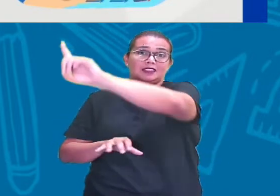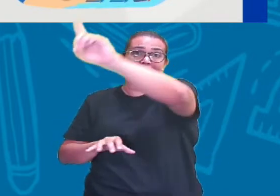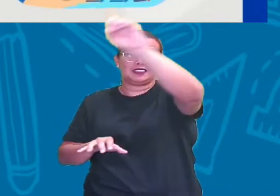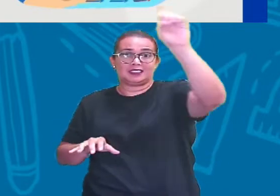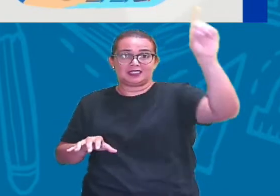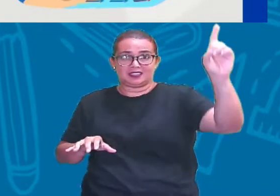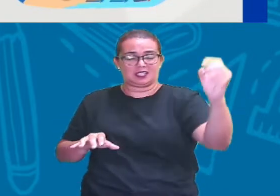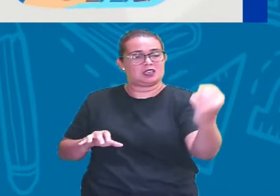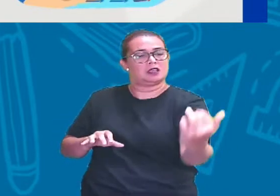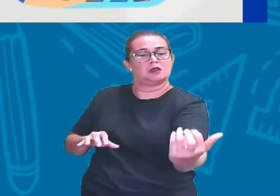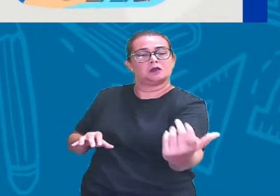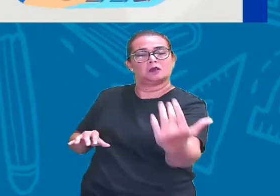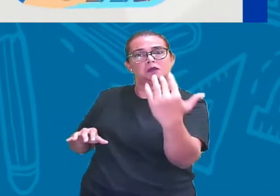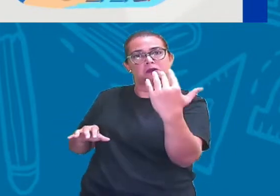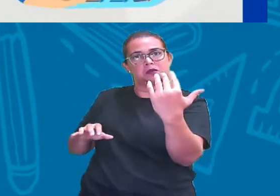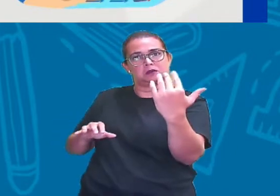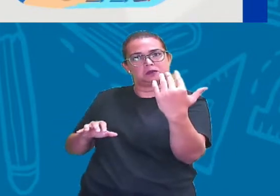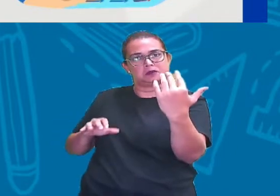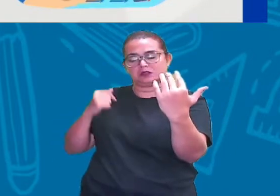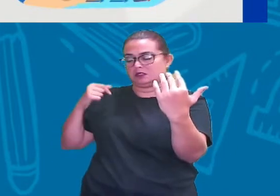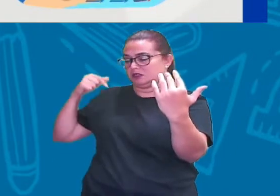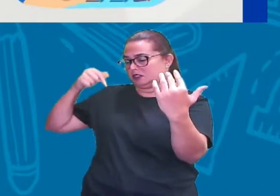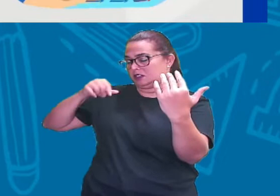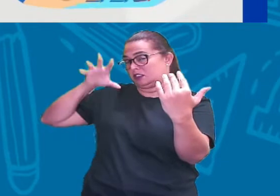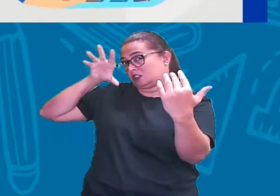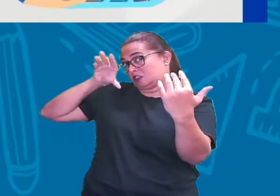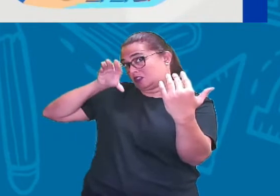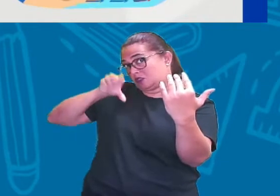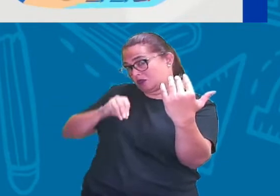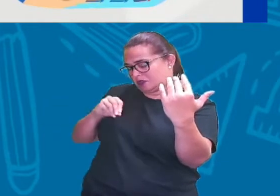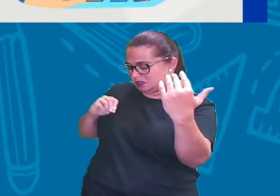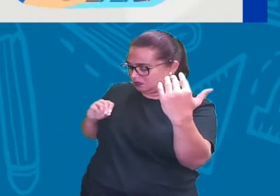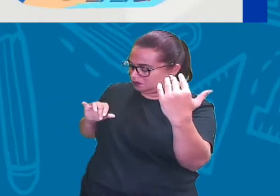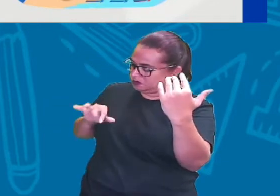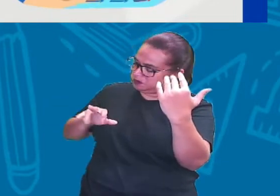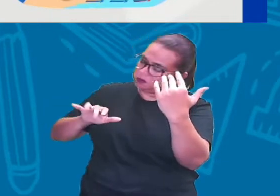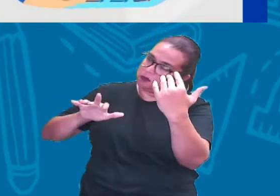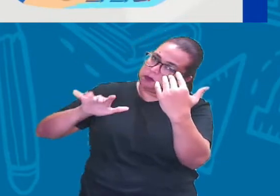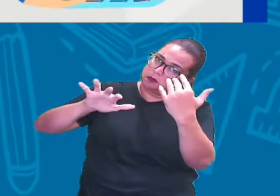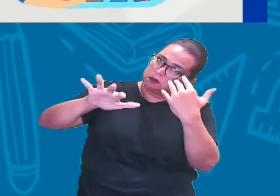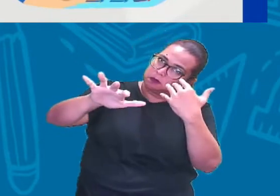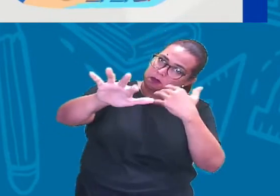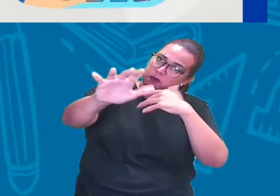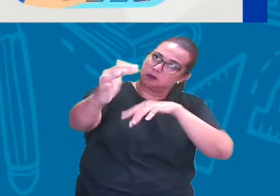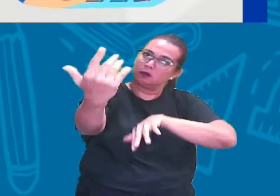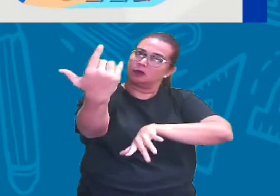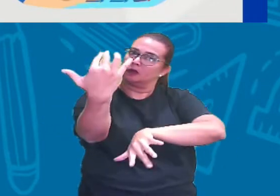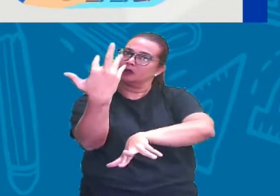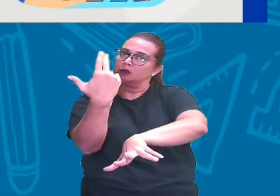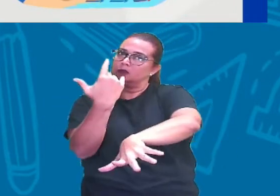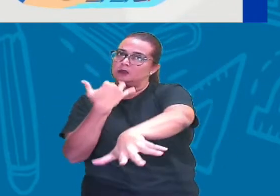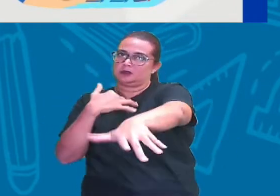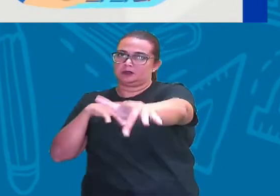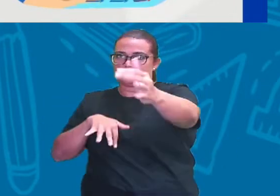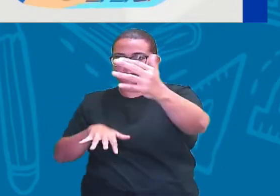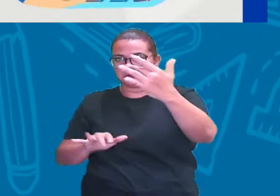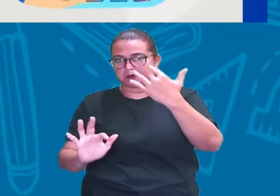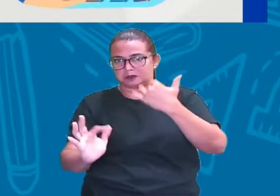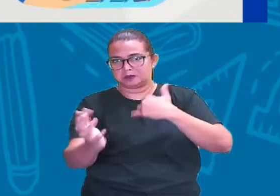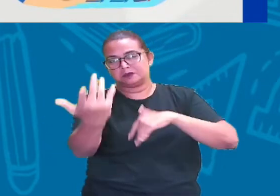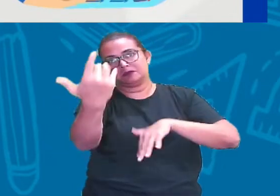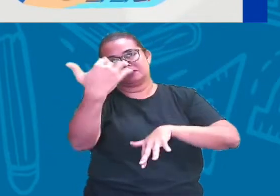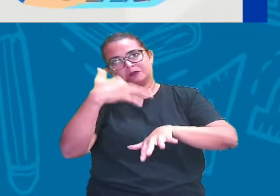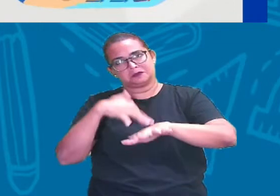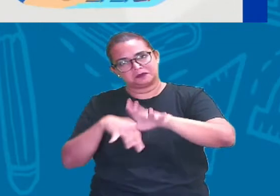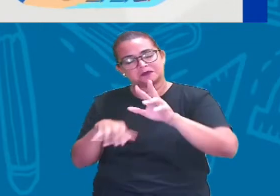brisa terrestre, tá bom? Essa diferença no sentido das brisas marítimas está relacionada com a diferença entre